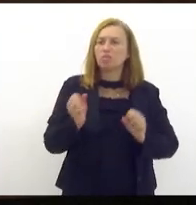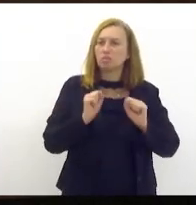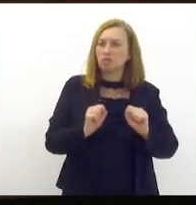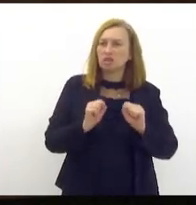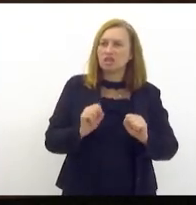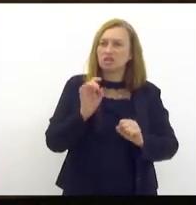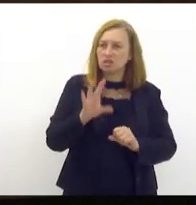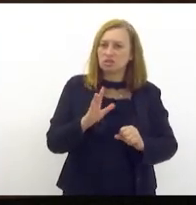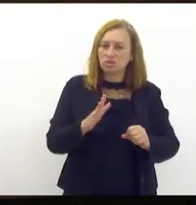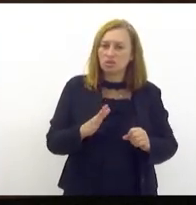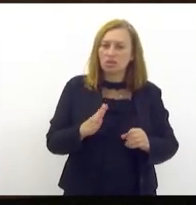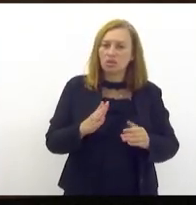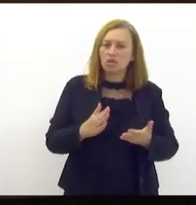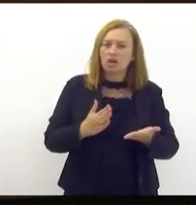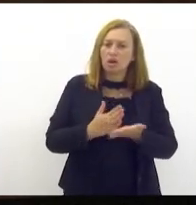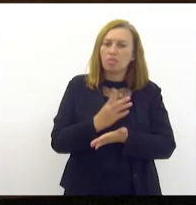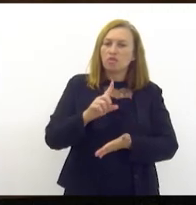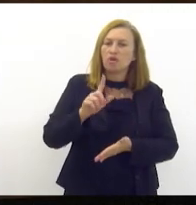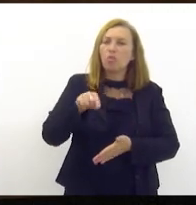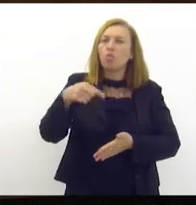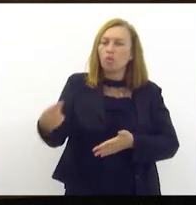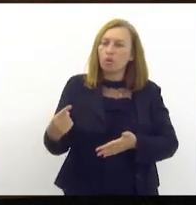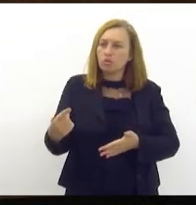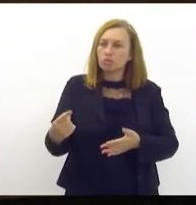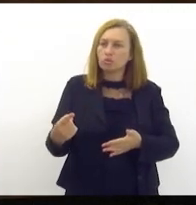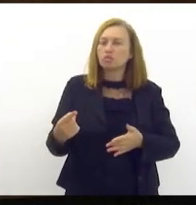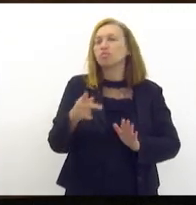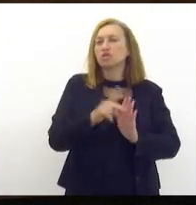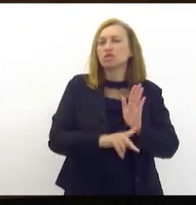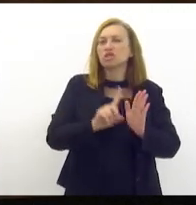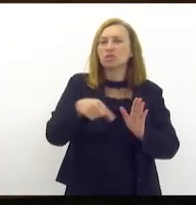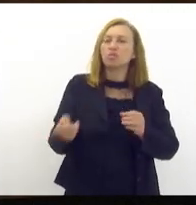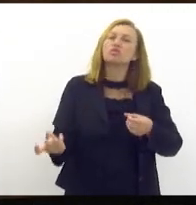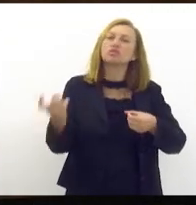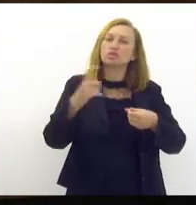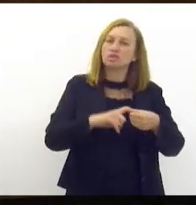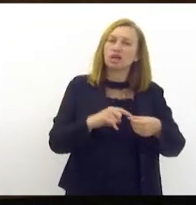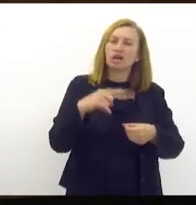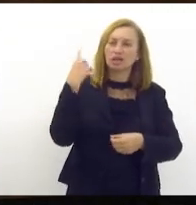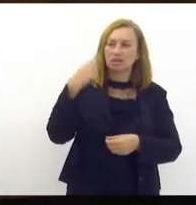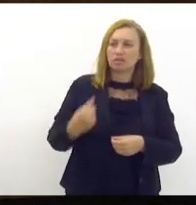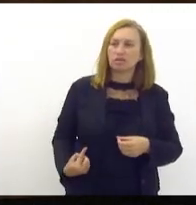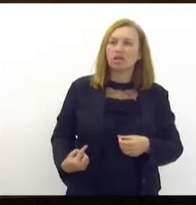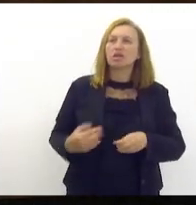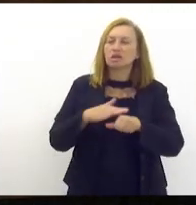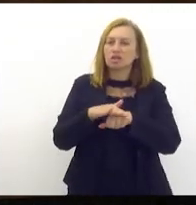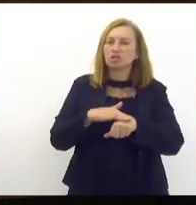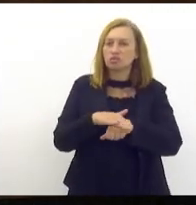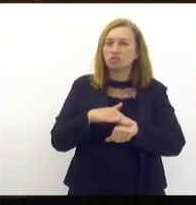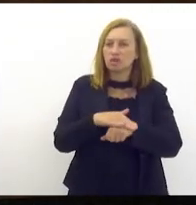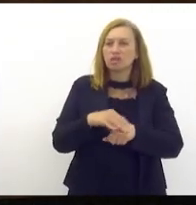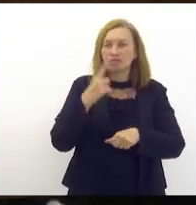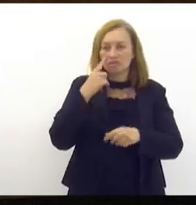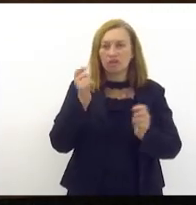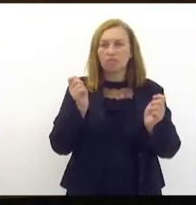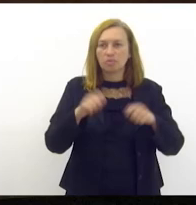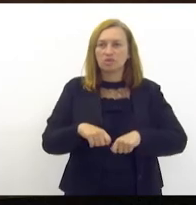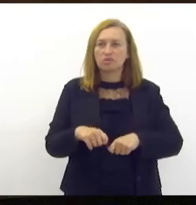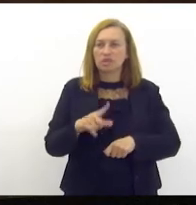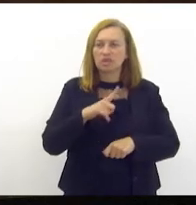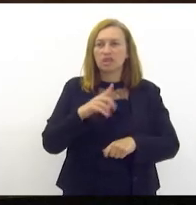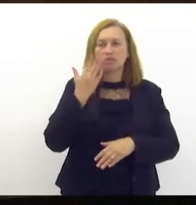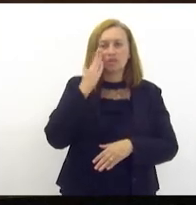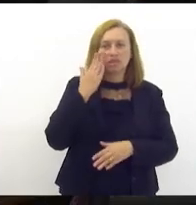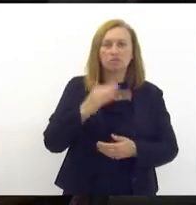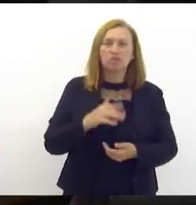só aprovar o próximo projeto e voltar esse projeto quando a deputada estiver aqui, porque aí eles conversam para ver se há possibilidade de ter algum